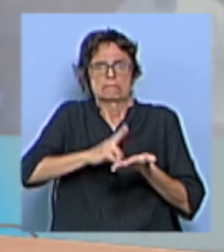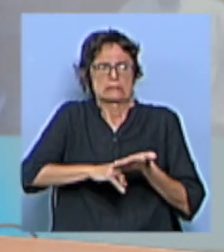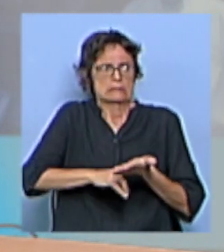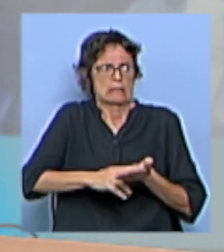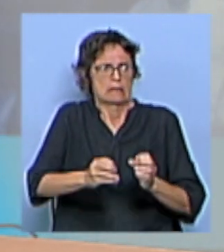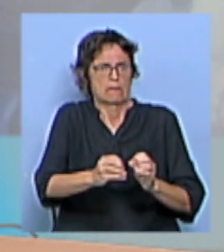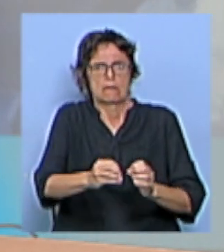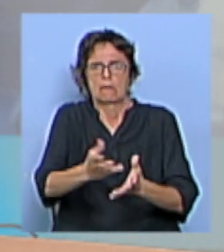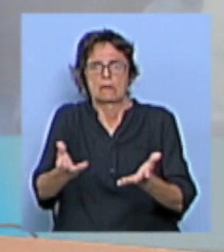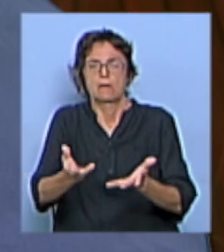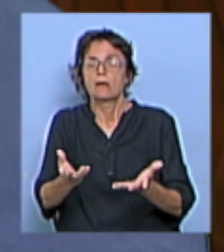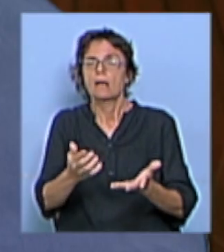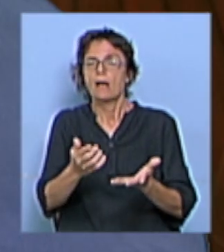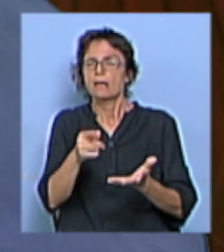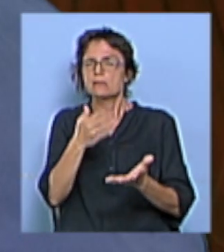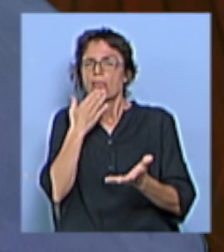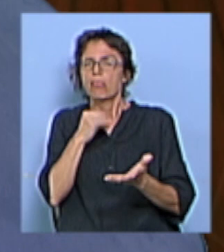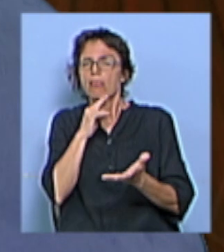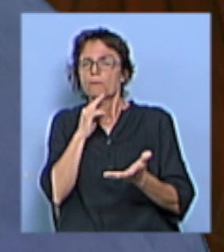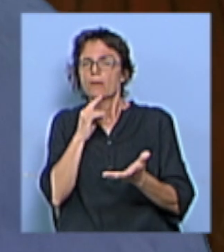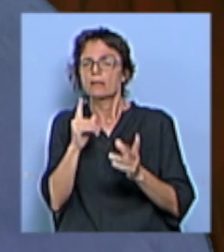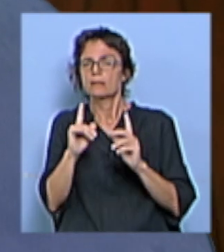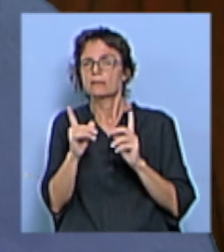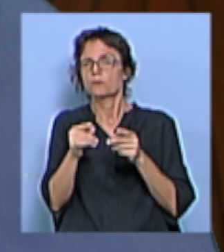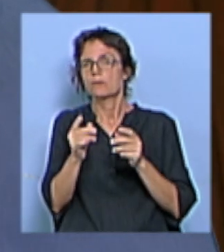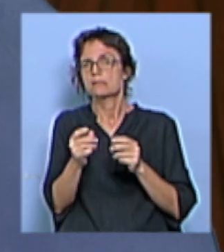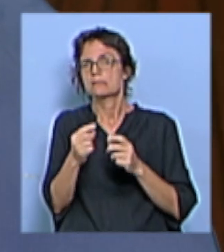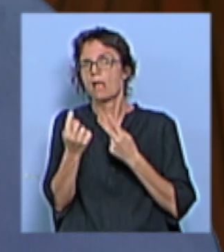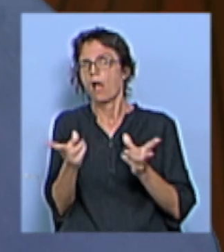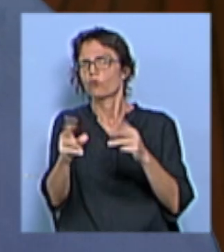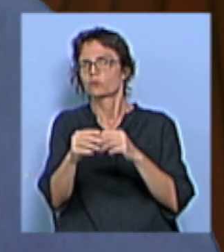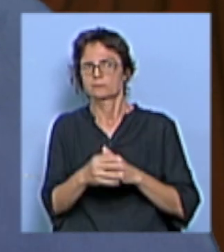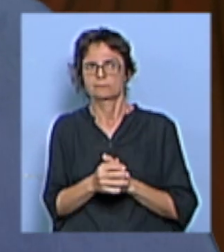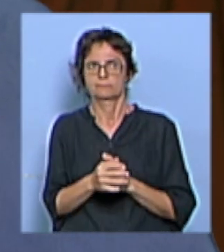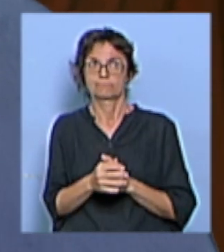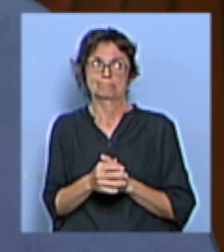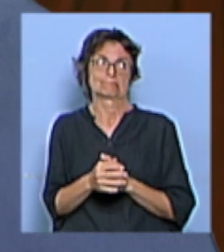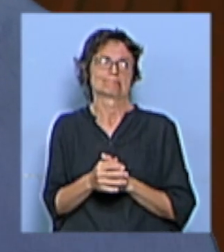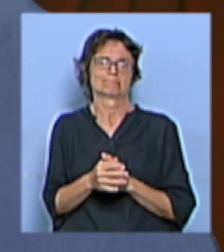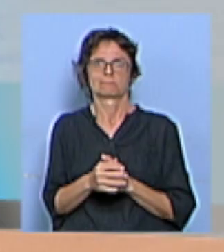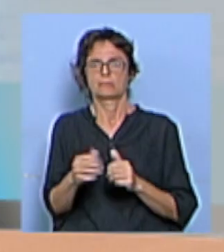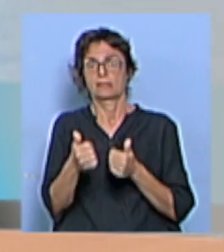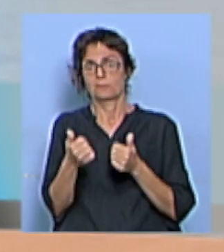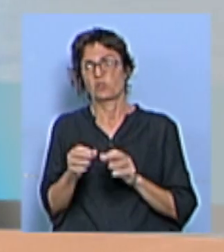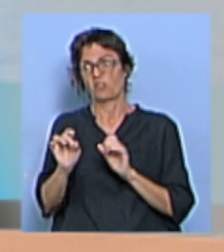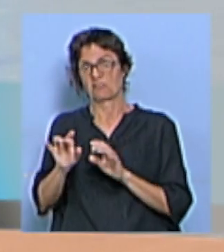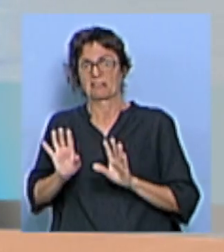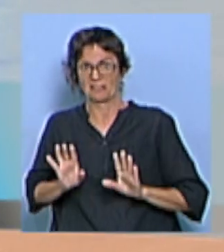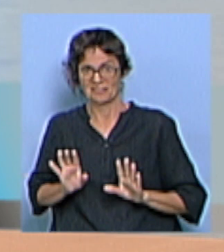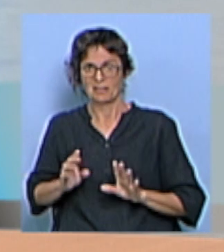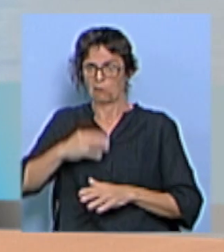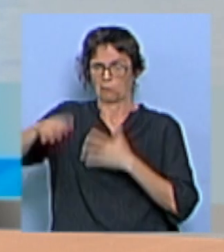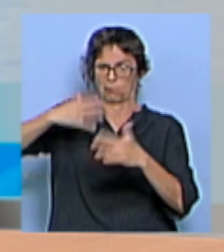que se comece algo de novo? Bem, era melhor não haver trambolhões destes, nem causados pela natureza, aqui